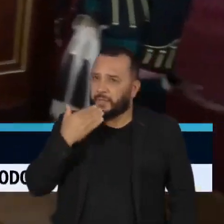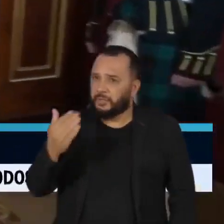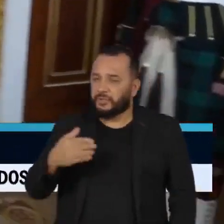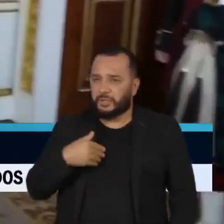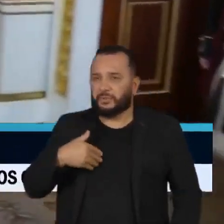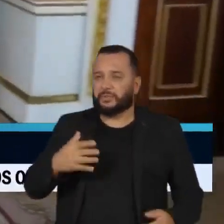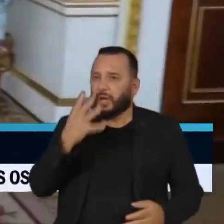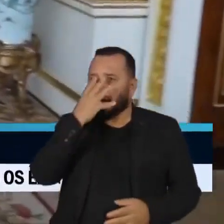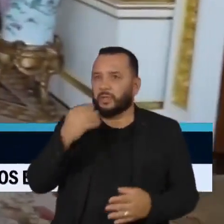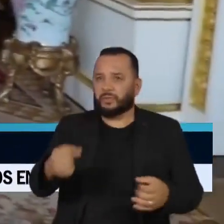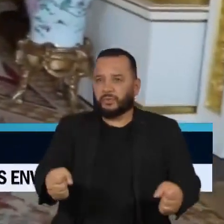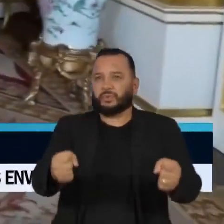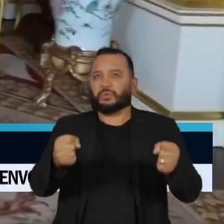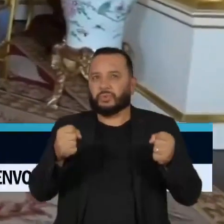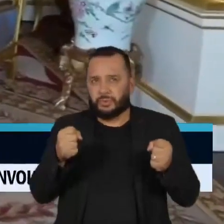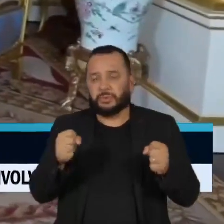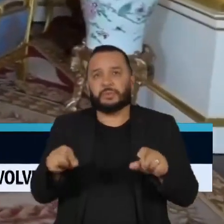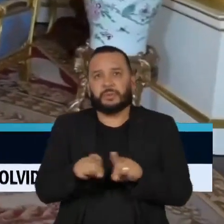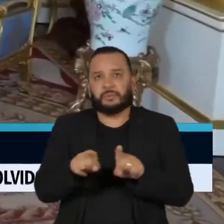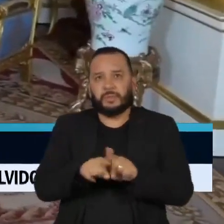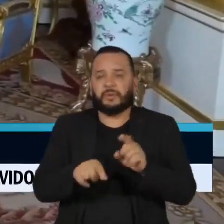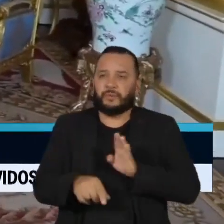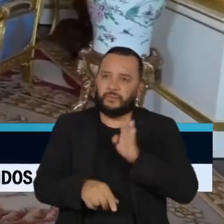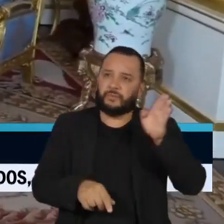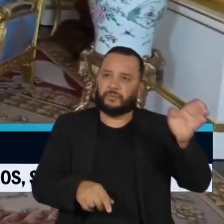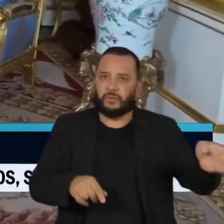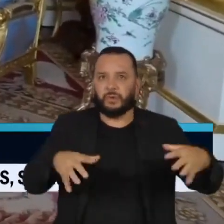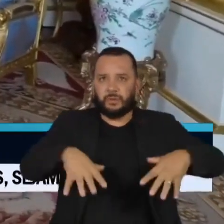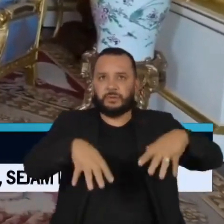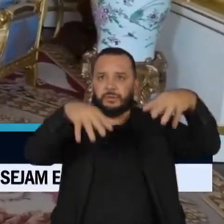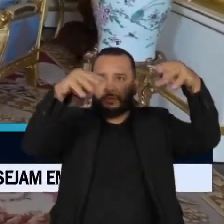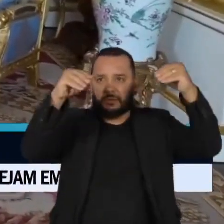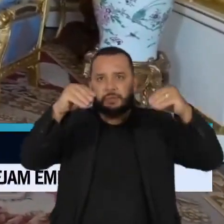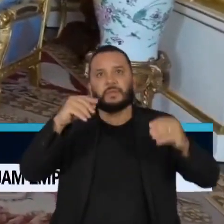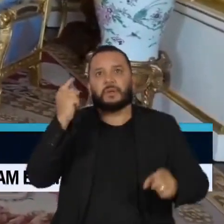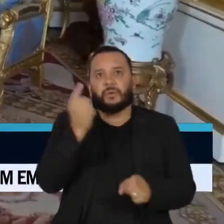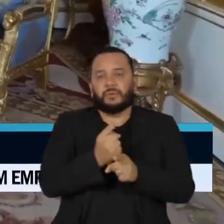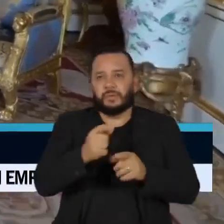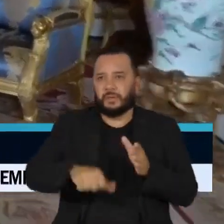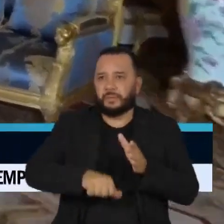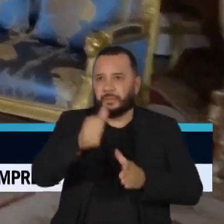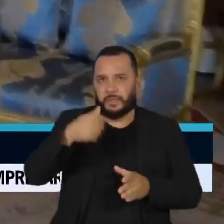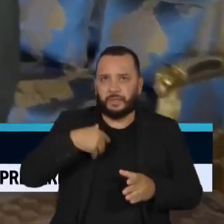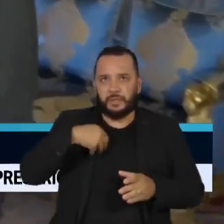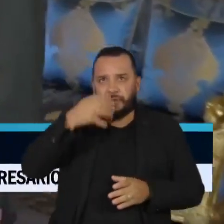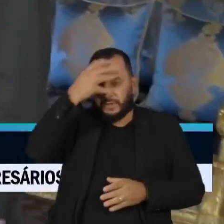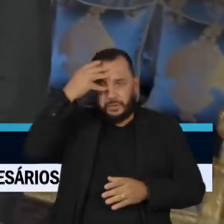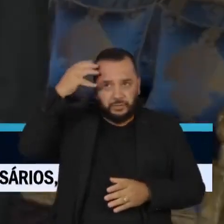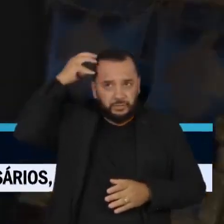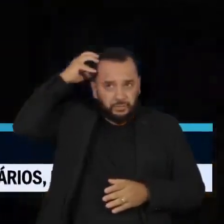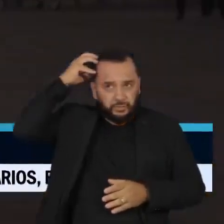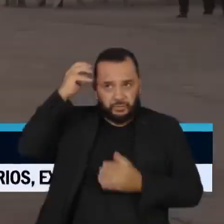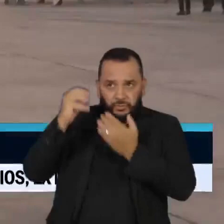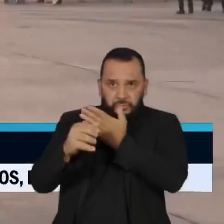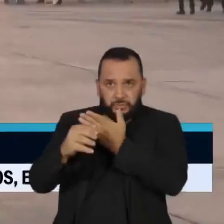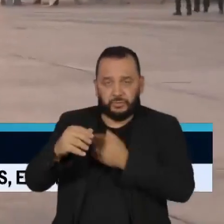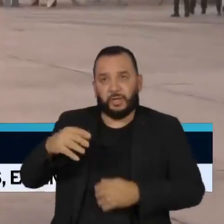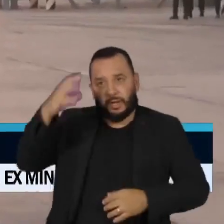jatos de combate, Zelensky seguiu para o Palácio de Buckingham, onde se encontrou pela primeira vez com o rei Charles III.